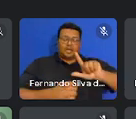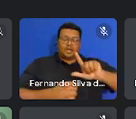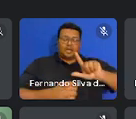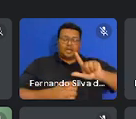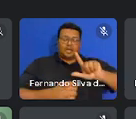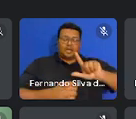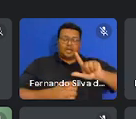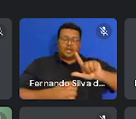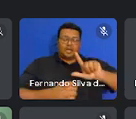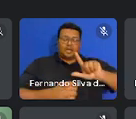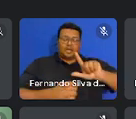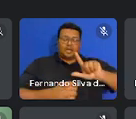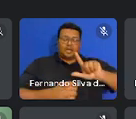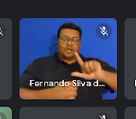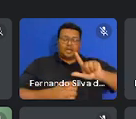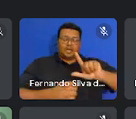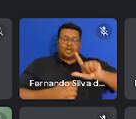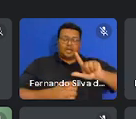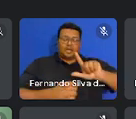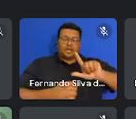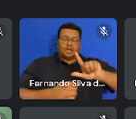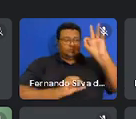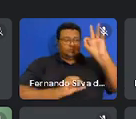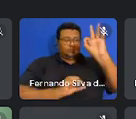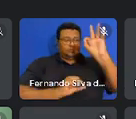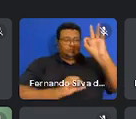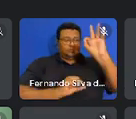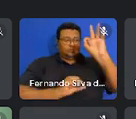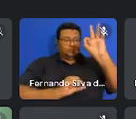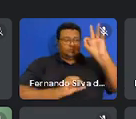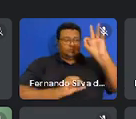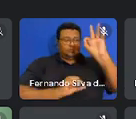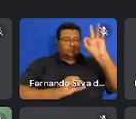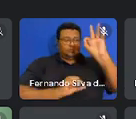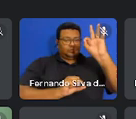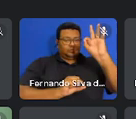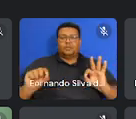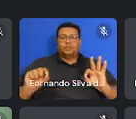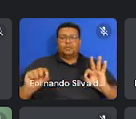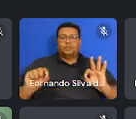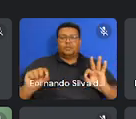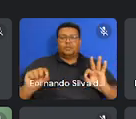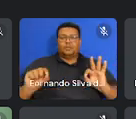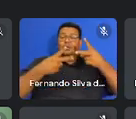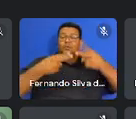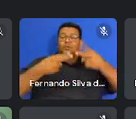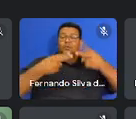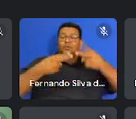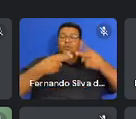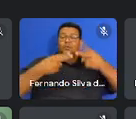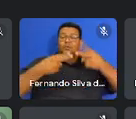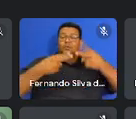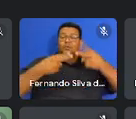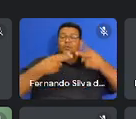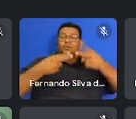largura. Só que são iguais. Então é L vezes L. Então a área do quadrado é L ao